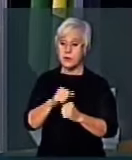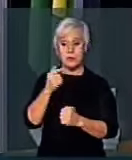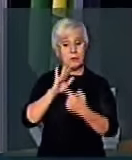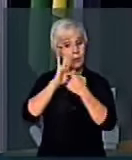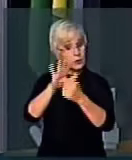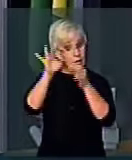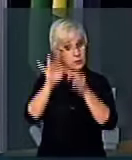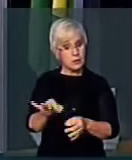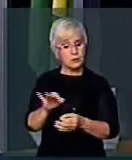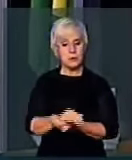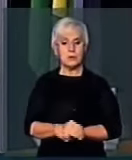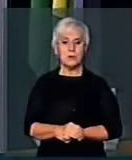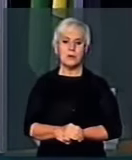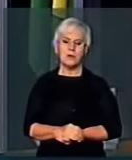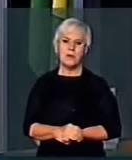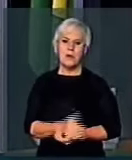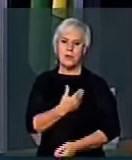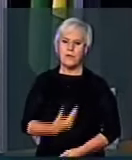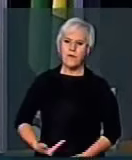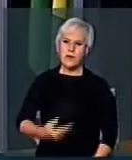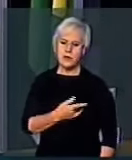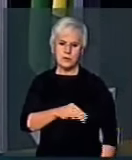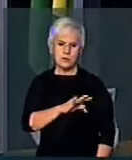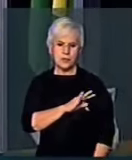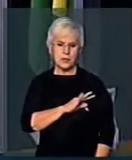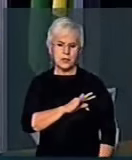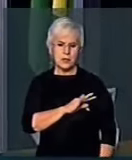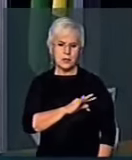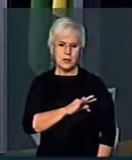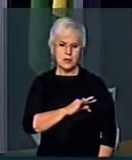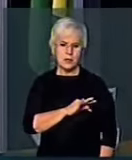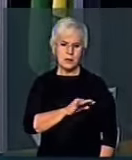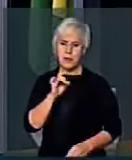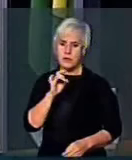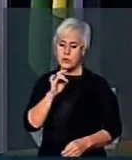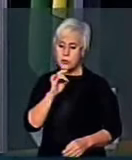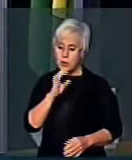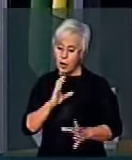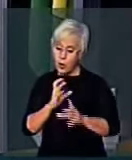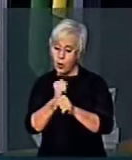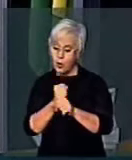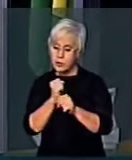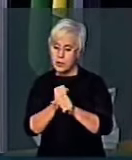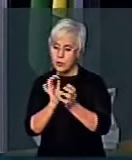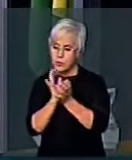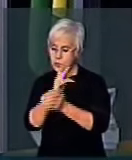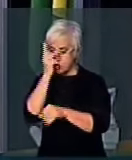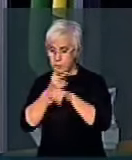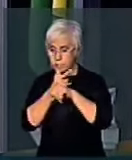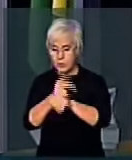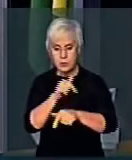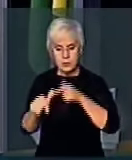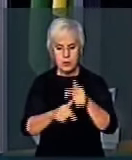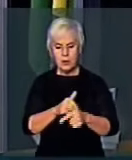para confirmar isso aí. O governo do PT só considera empregado quem procura emprego. A própria Dilma disse no último debate